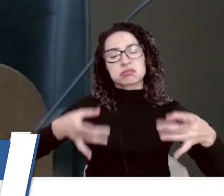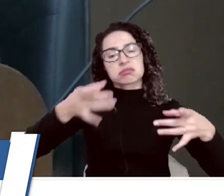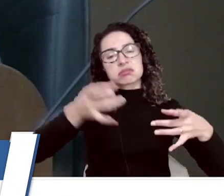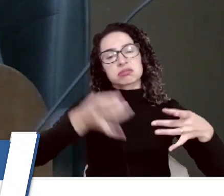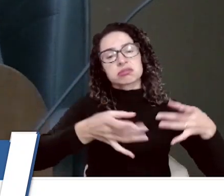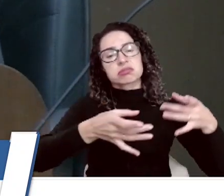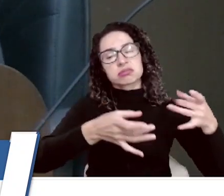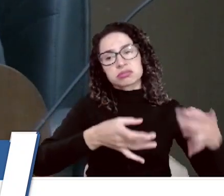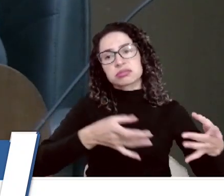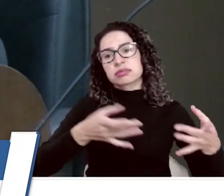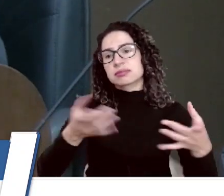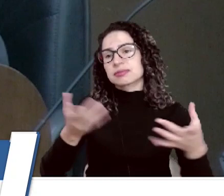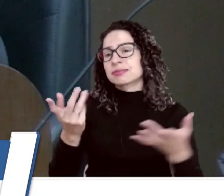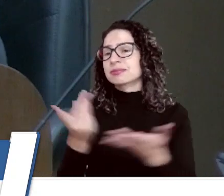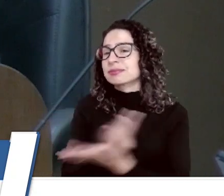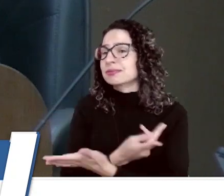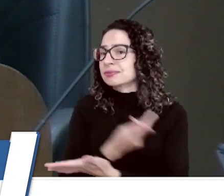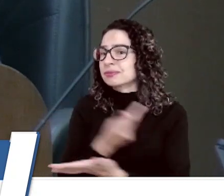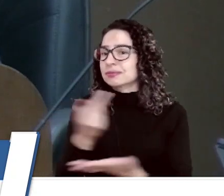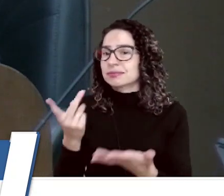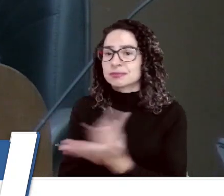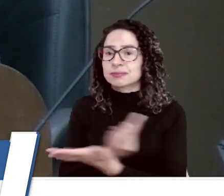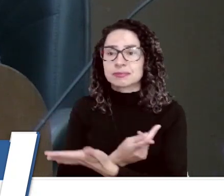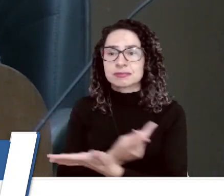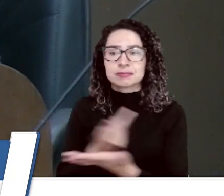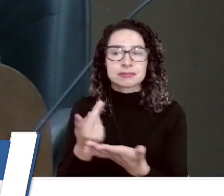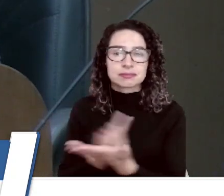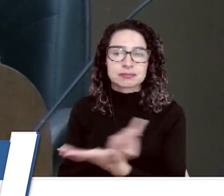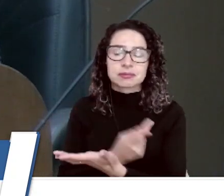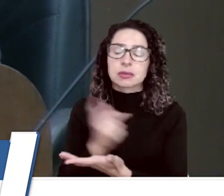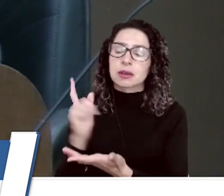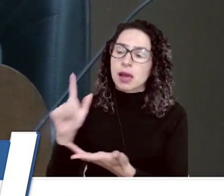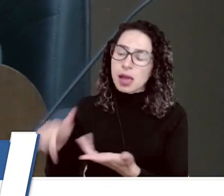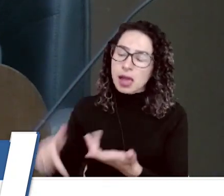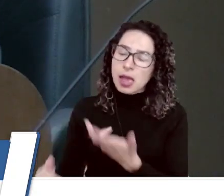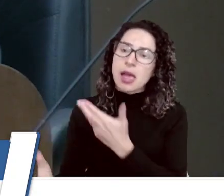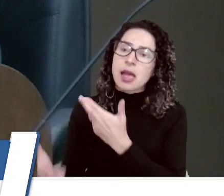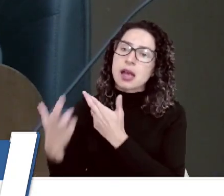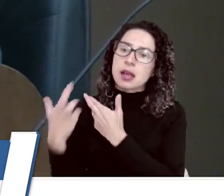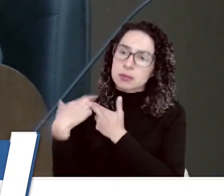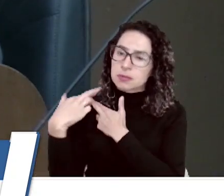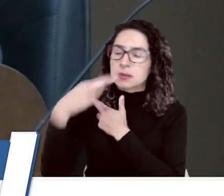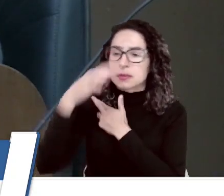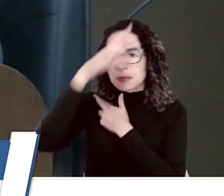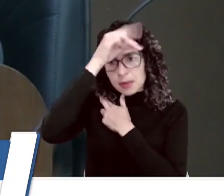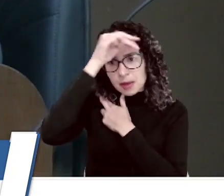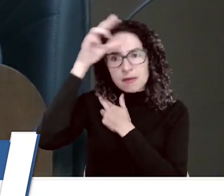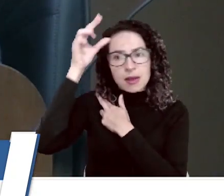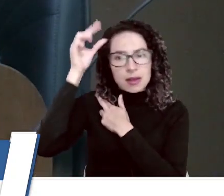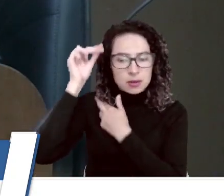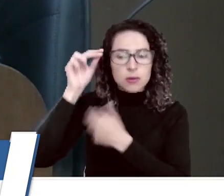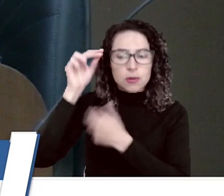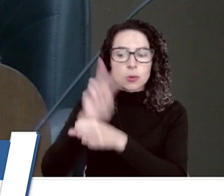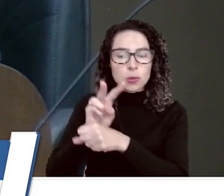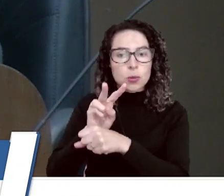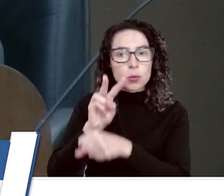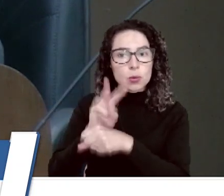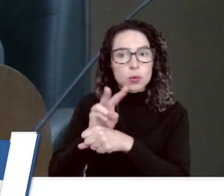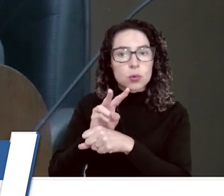jogando lixo onde não deve. Então cabe à prefeitura fiscalizar. Cabe à prefeitura